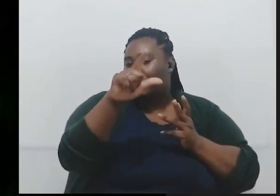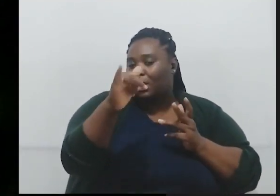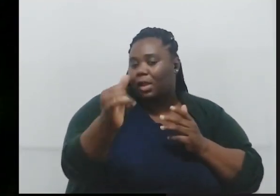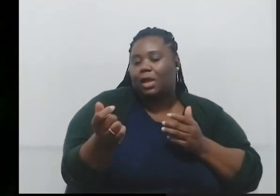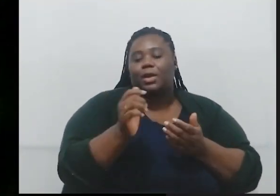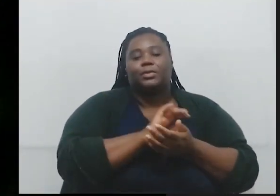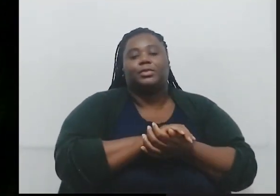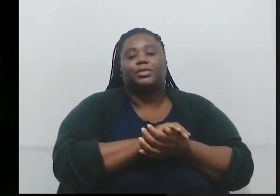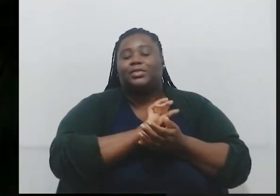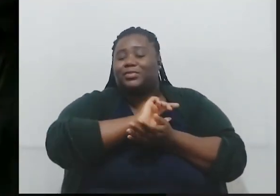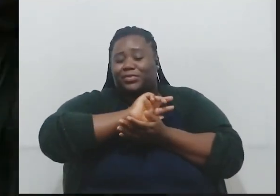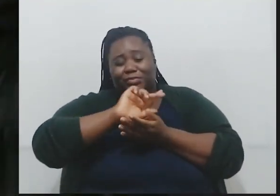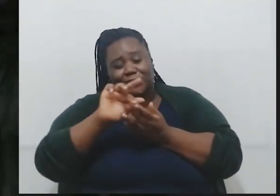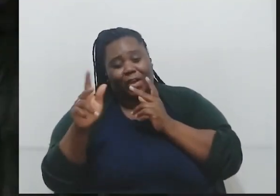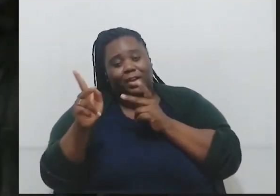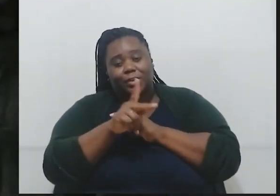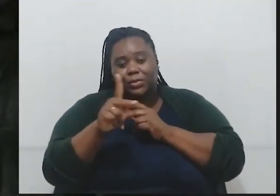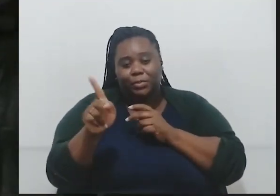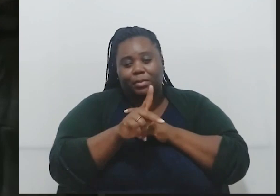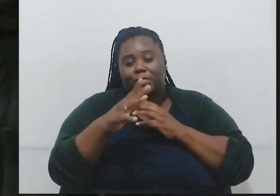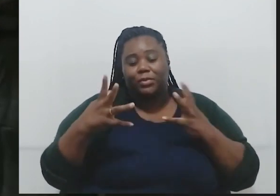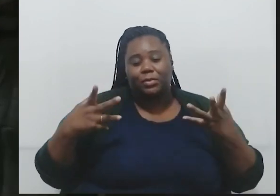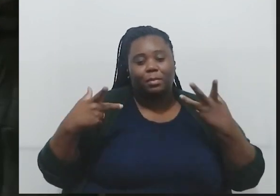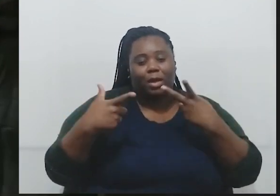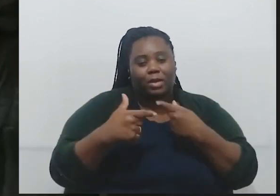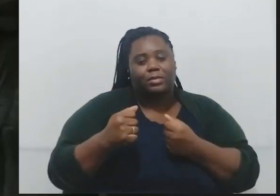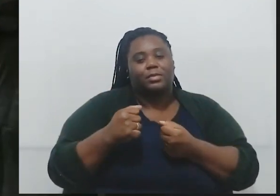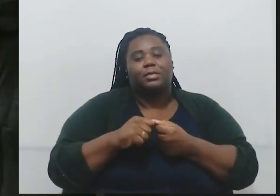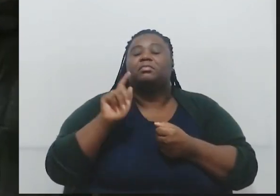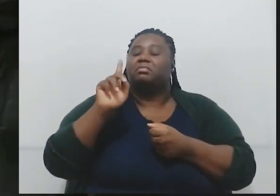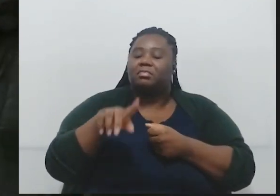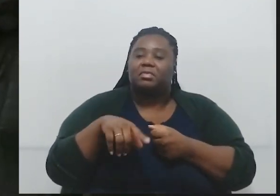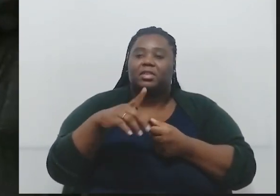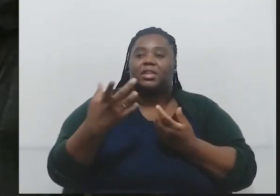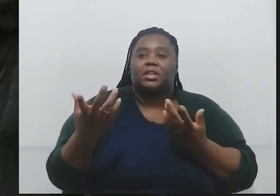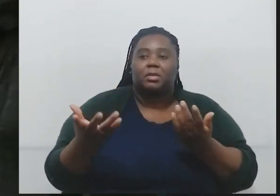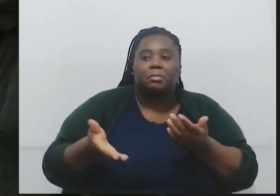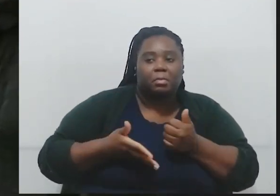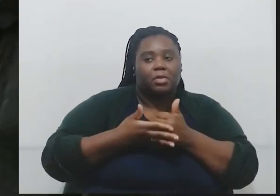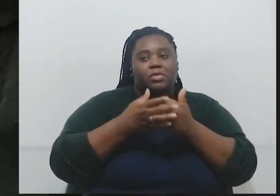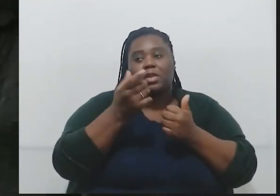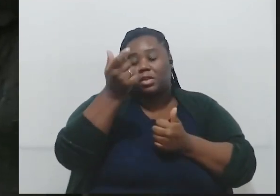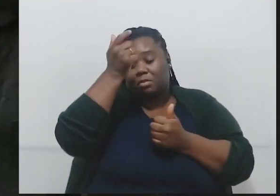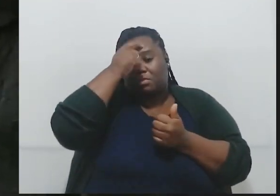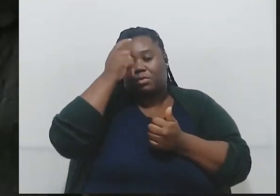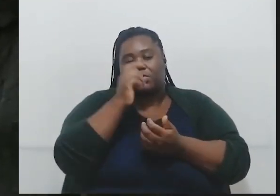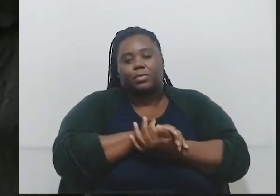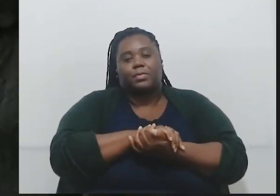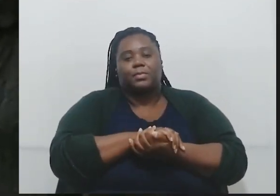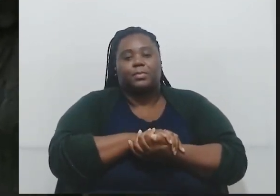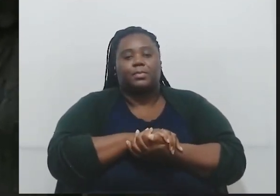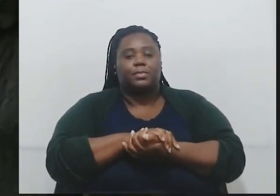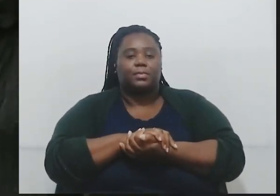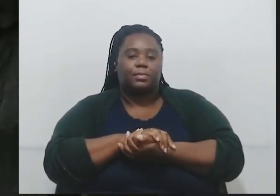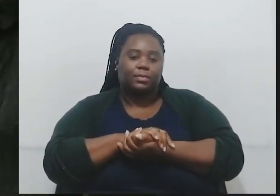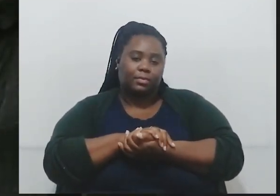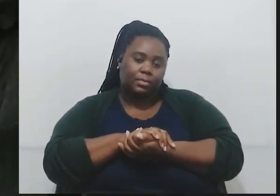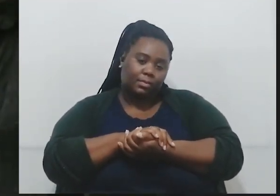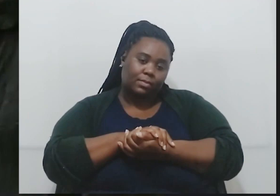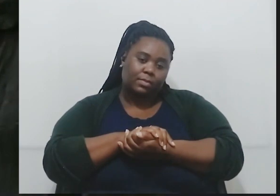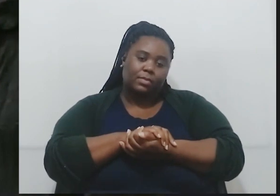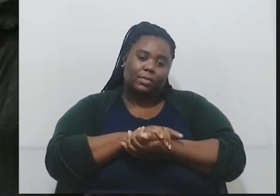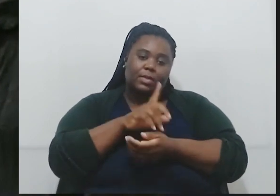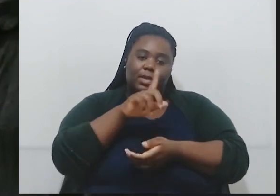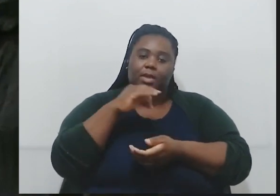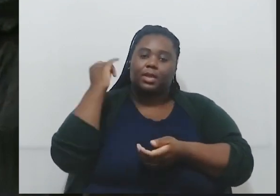tem uma série de professoras muito fodas, assim, que formam também o imaginário, né, que diretamente, assim, são